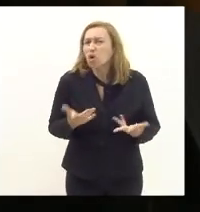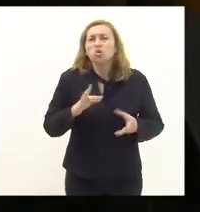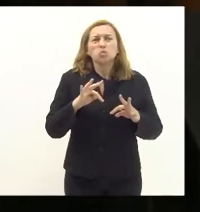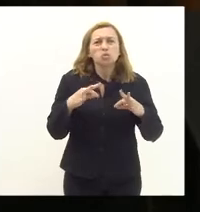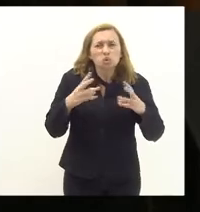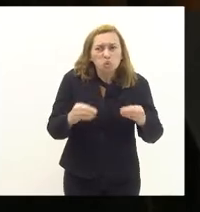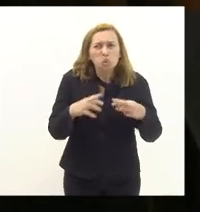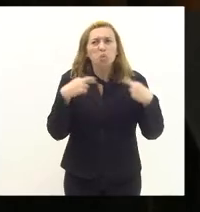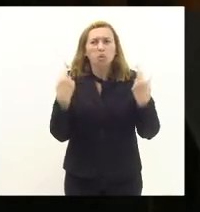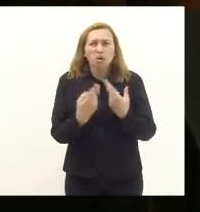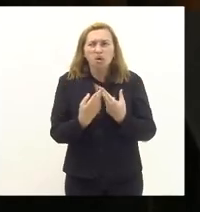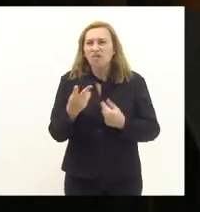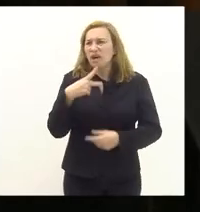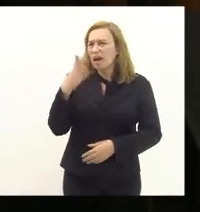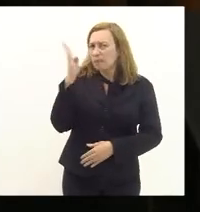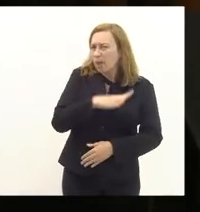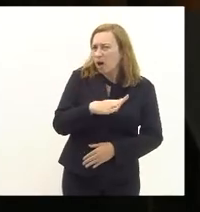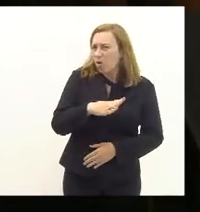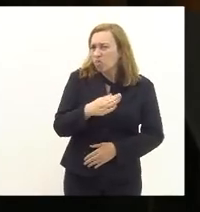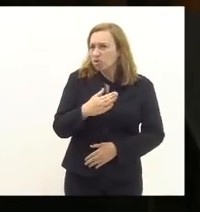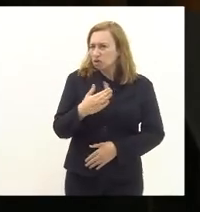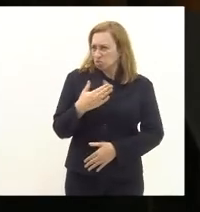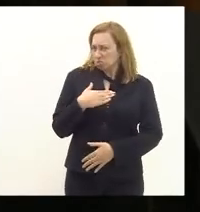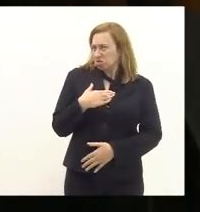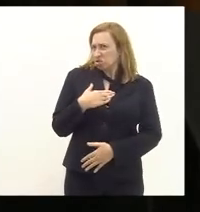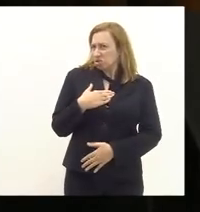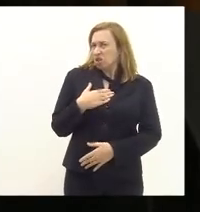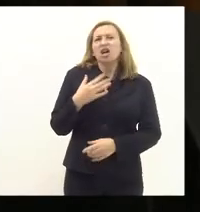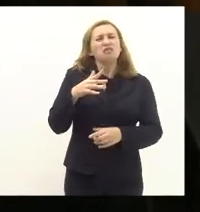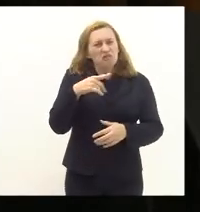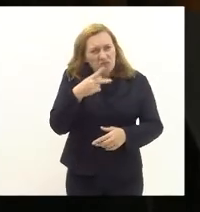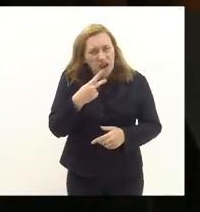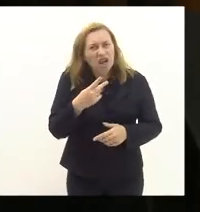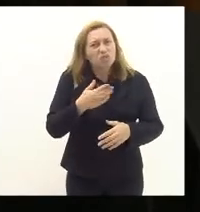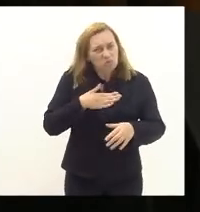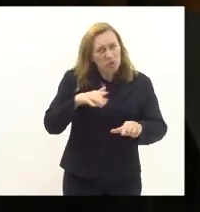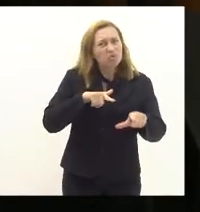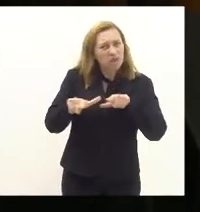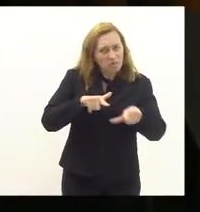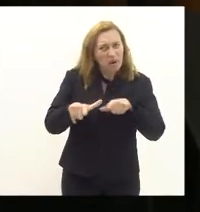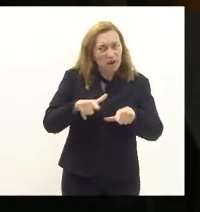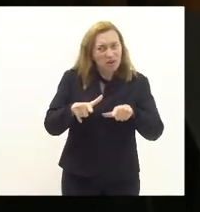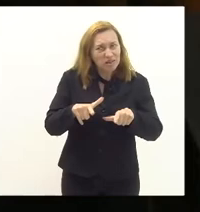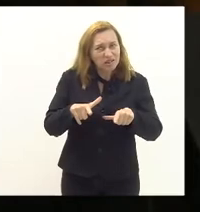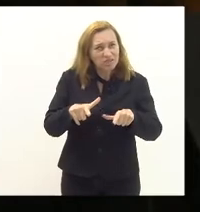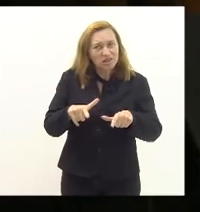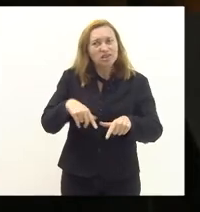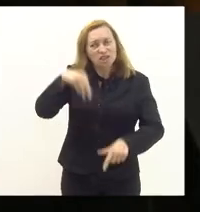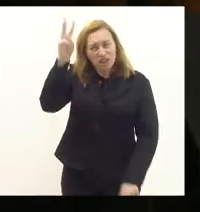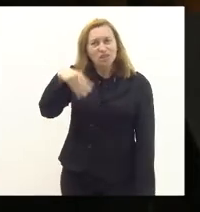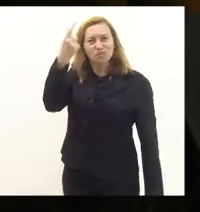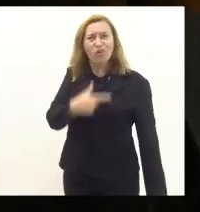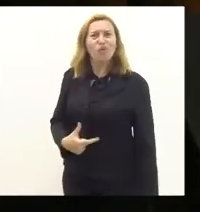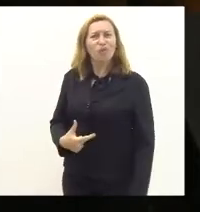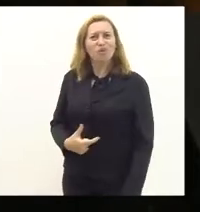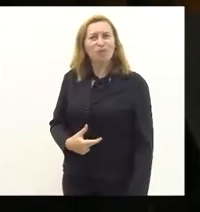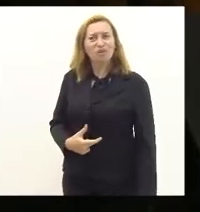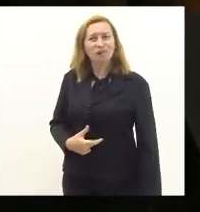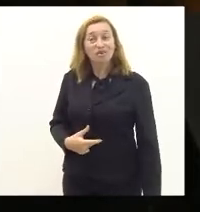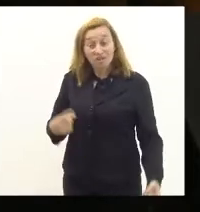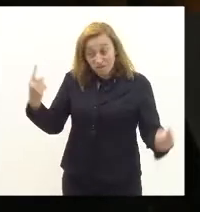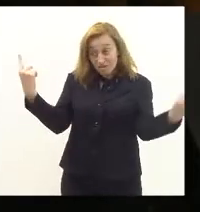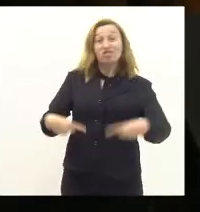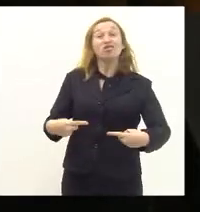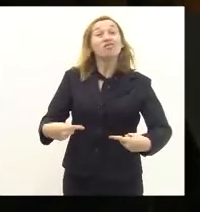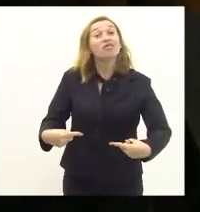o senhor querer falar mal da deputada Alana Passos. Fala do meu trabalho. Fala da minha postura. Te